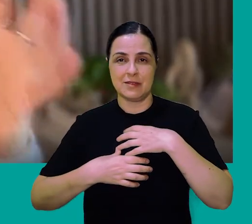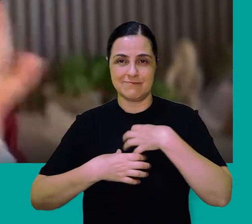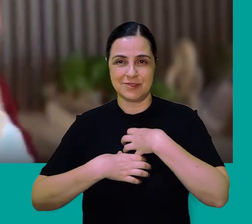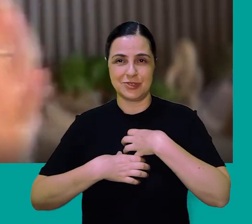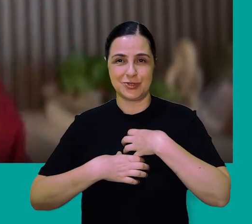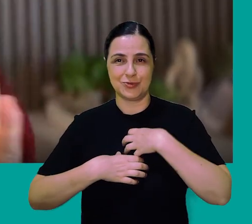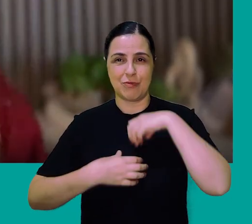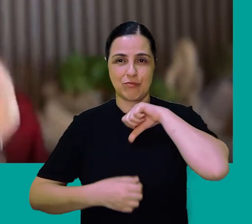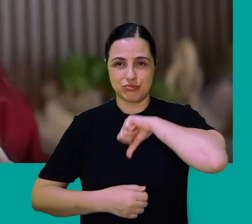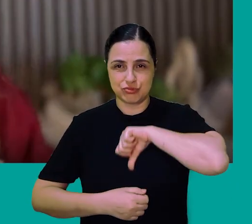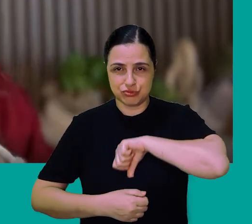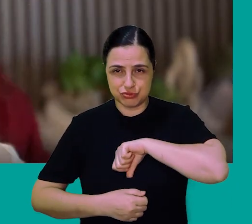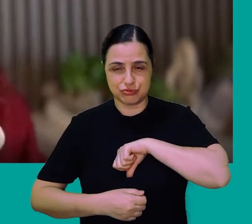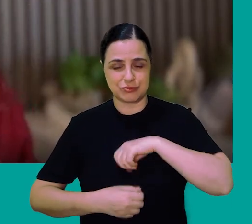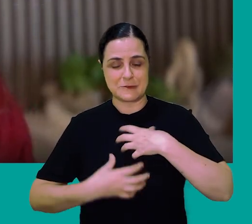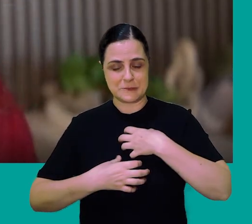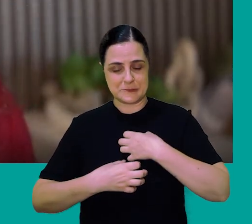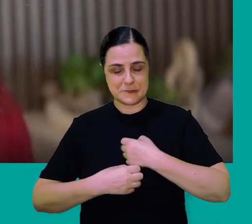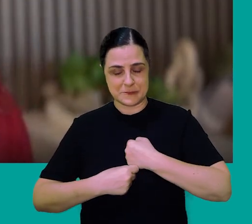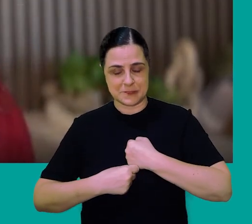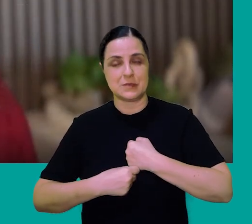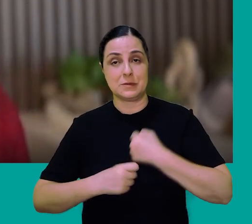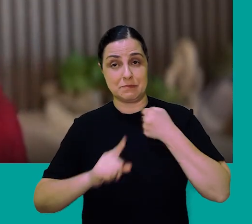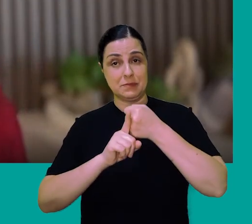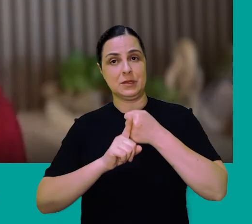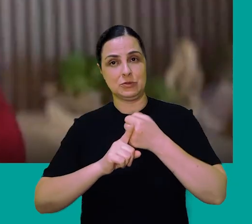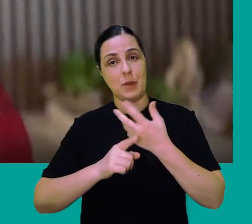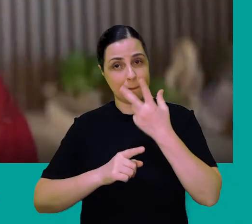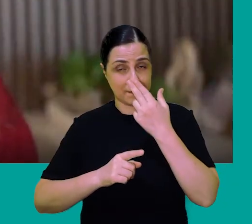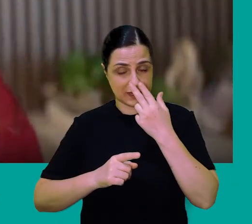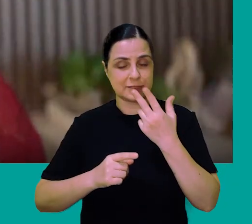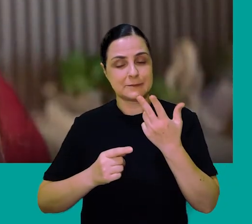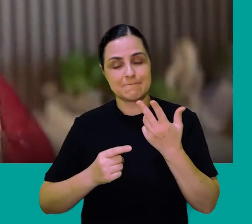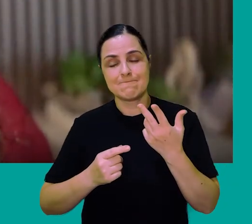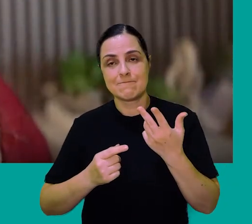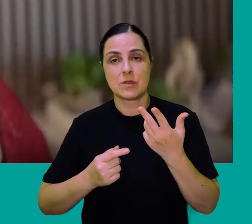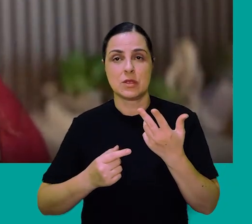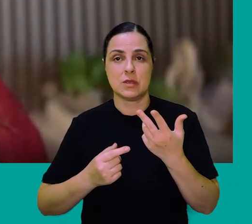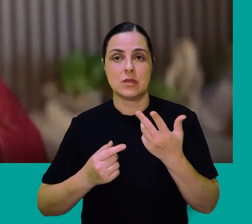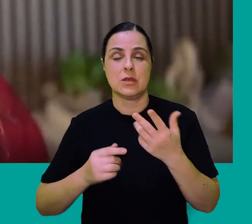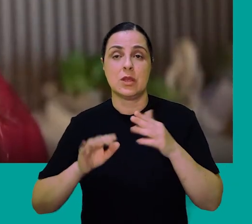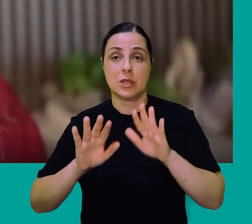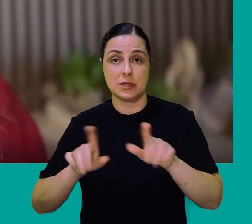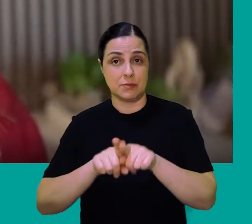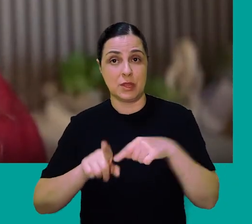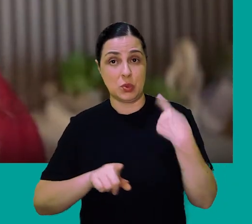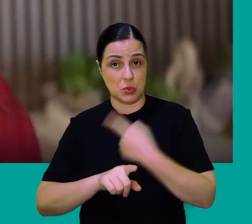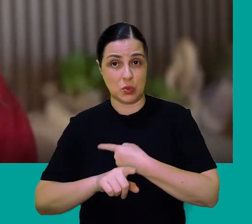são coisas diferentes, mas de que alguma forma elas estão juntas, né? E quando a gente, por exemplo, trabalha muitas questões de